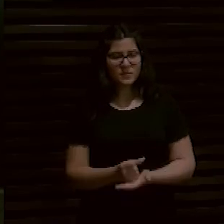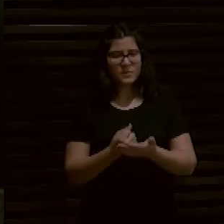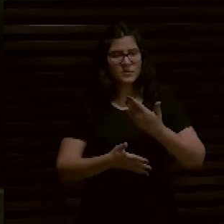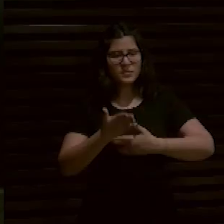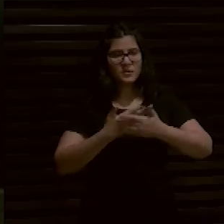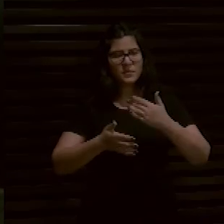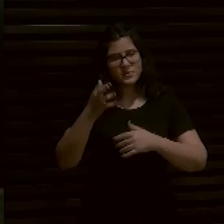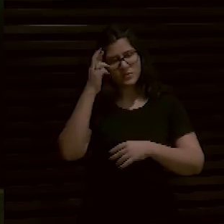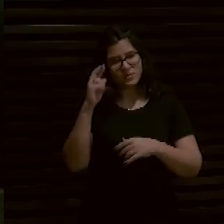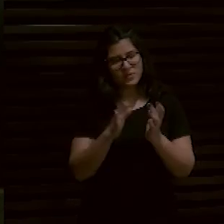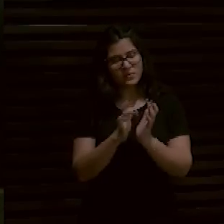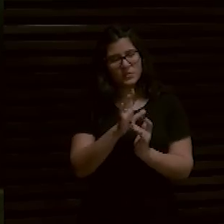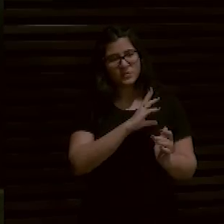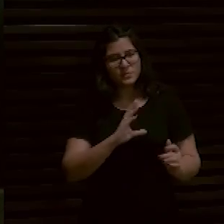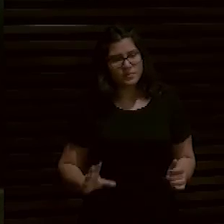Jesus Cristo.